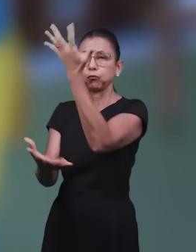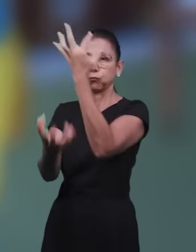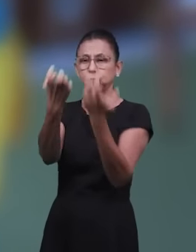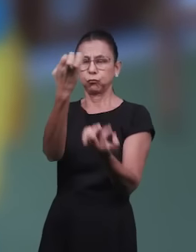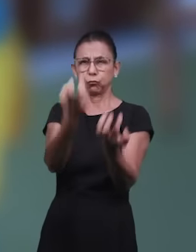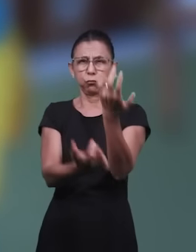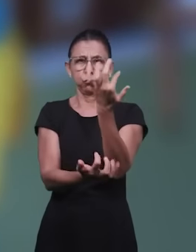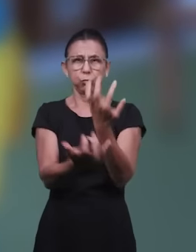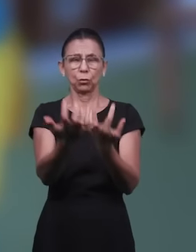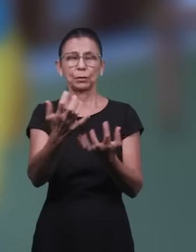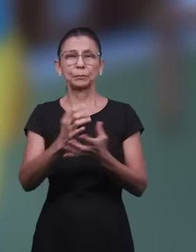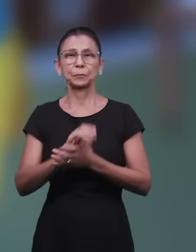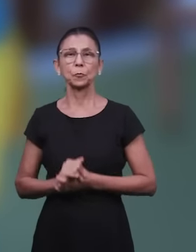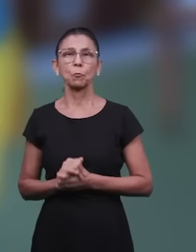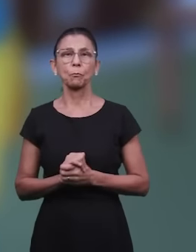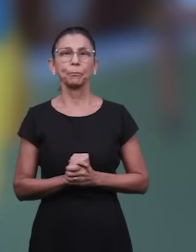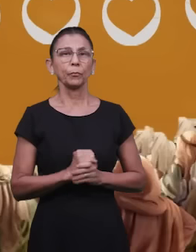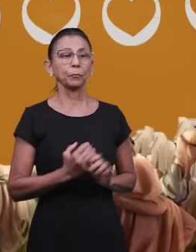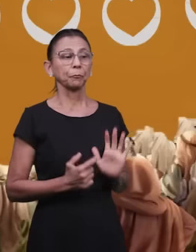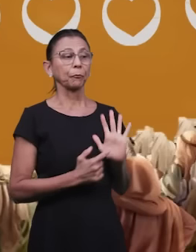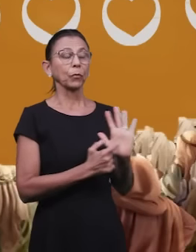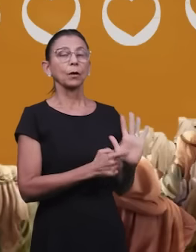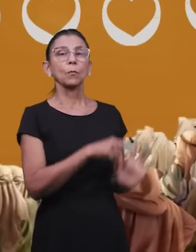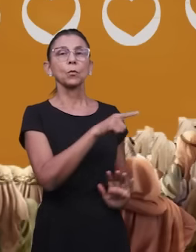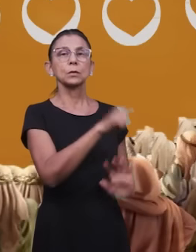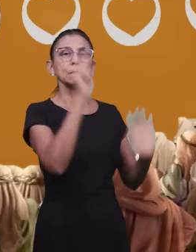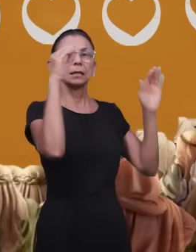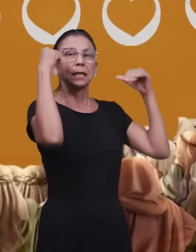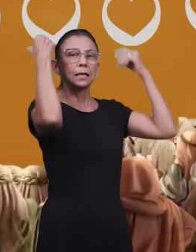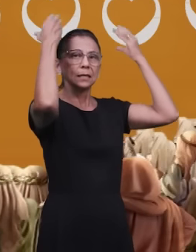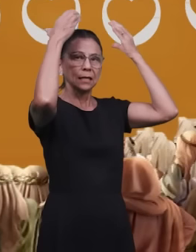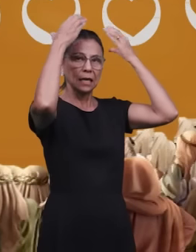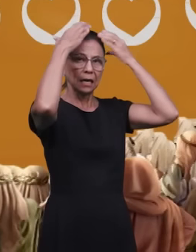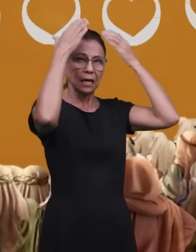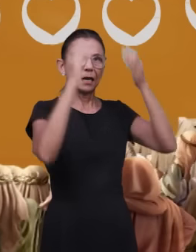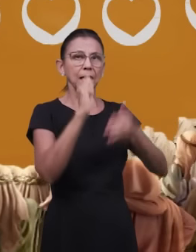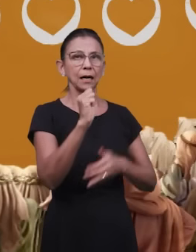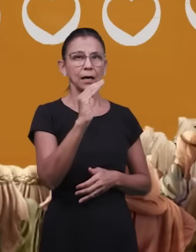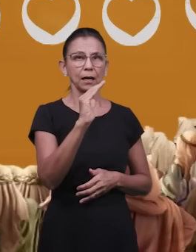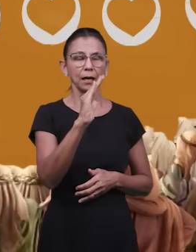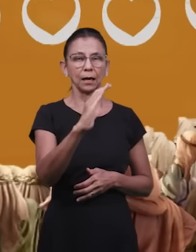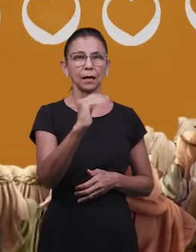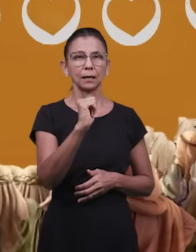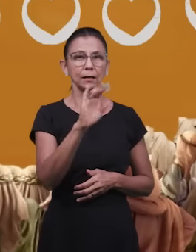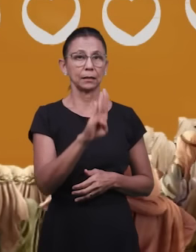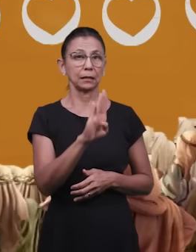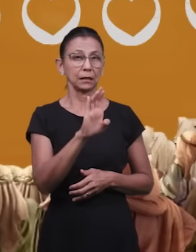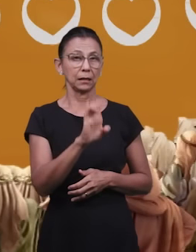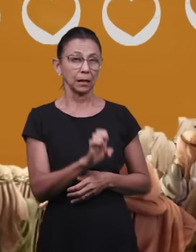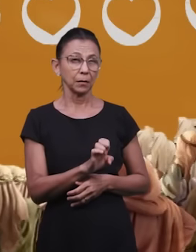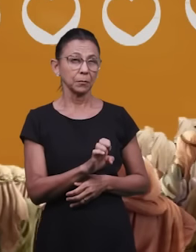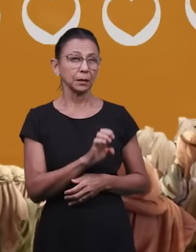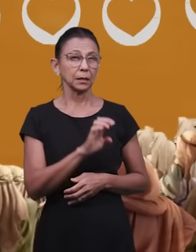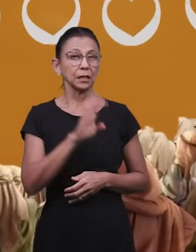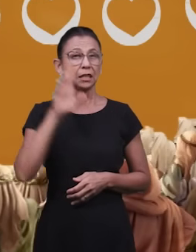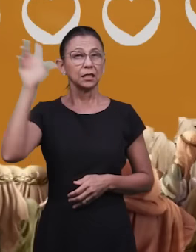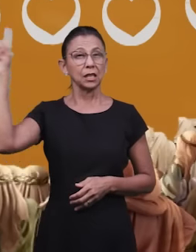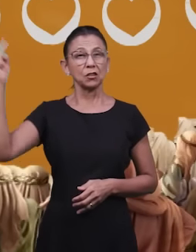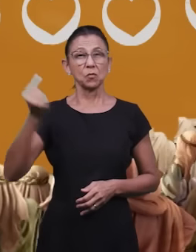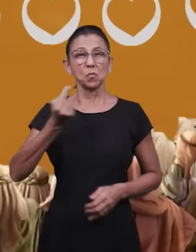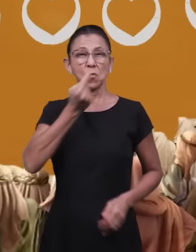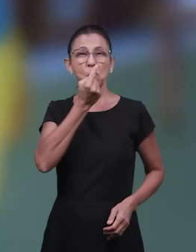com fogo, mostrando ao rei Acabe e a todo o povo que só o Senhor